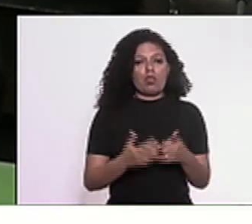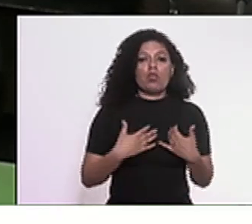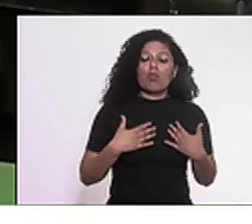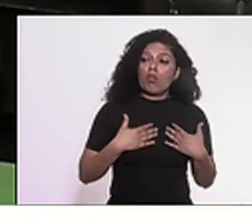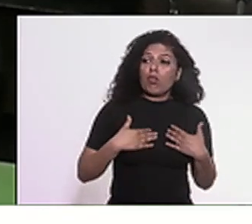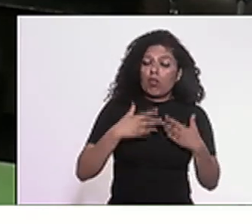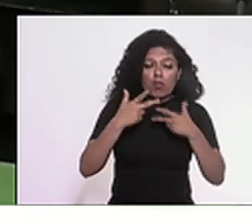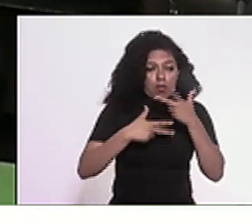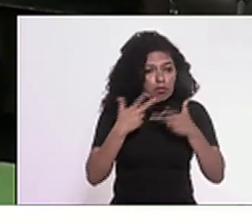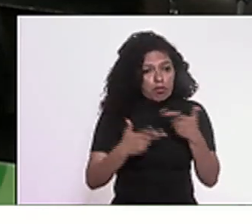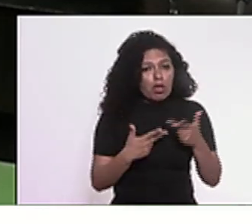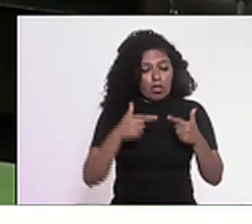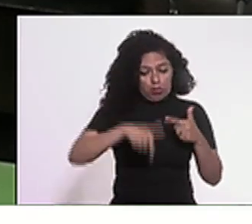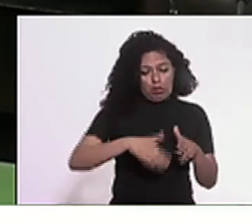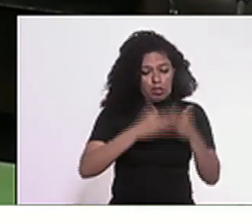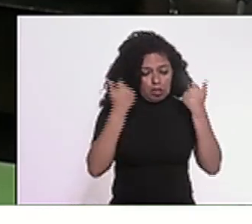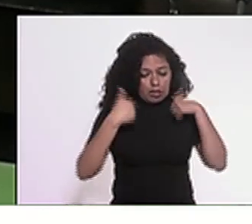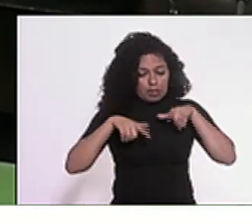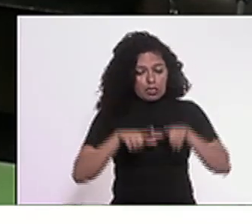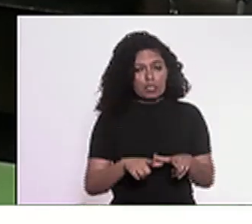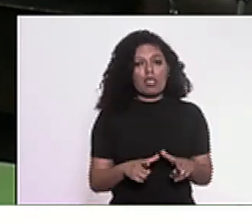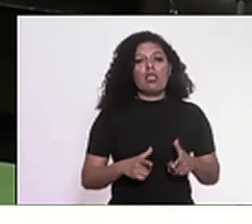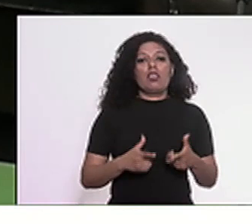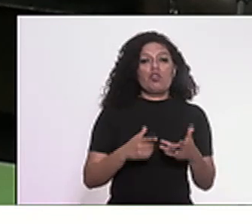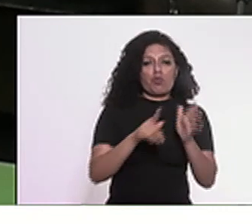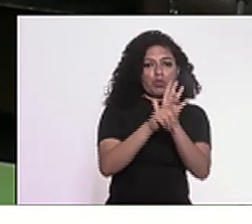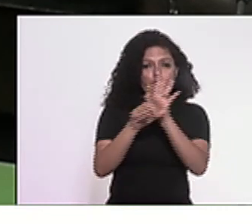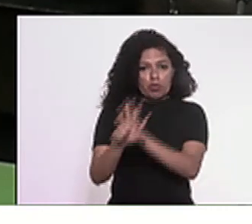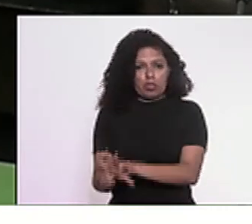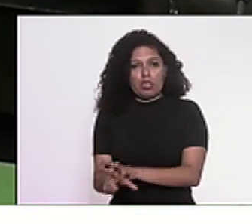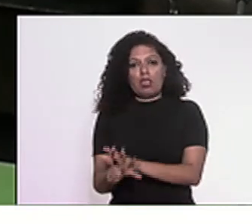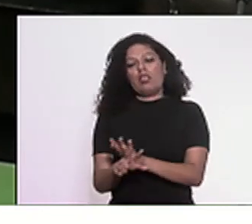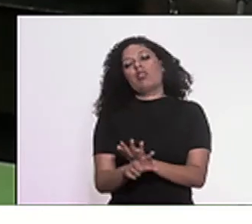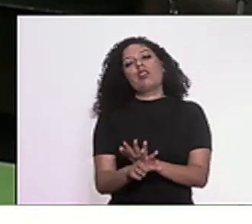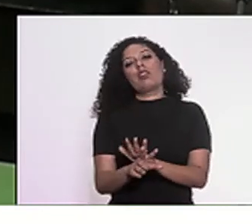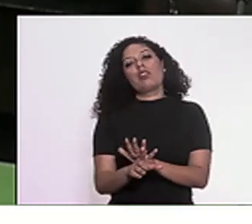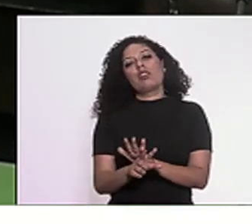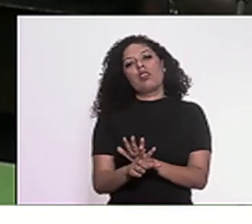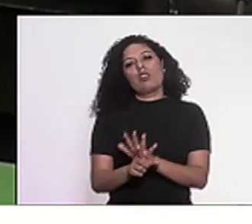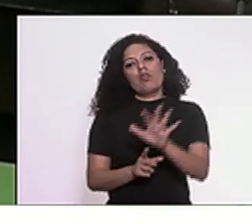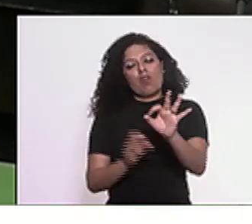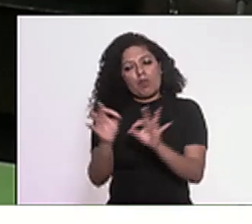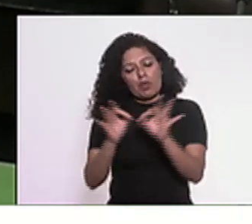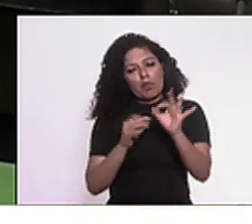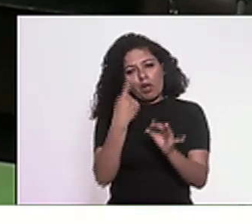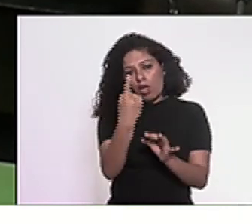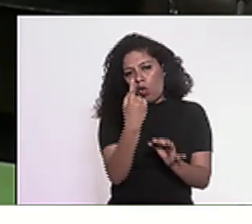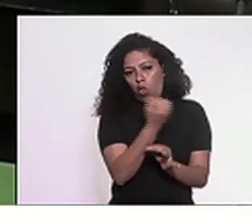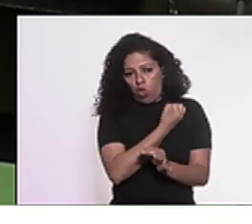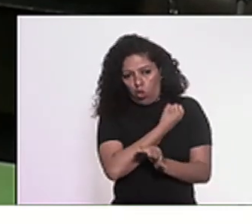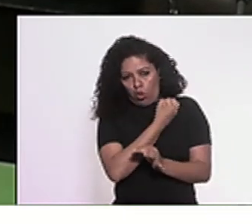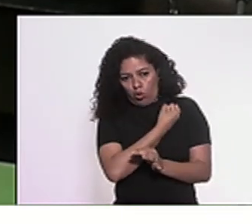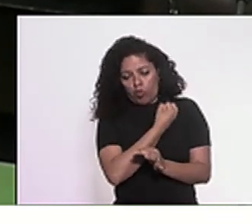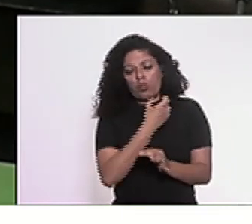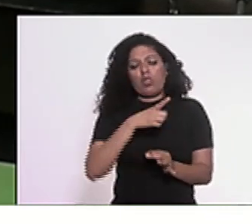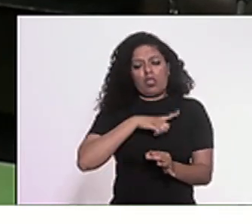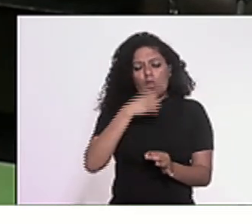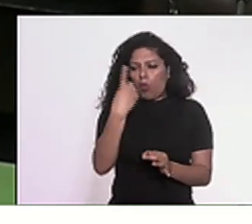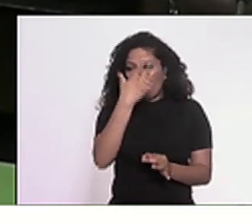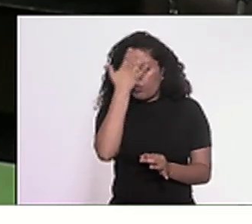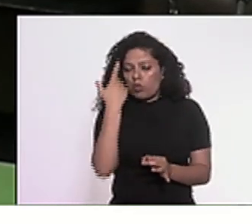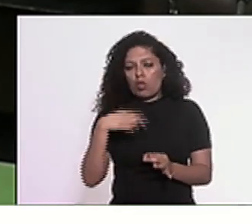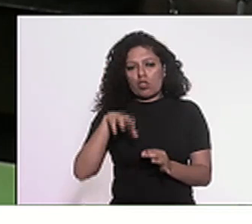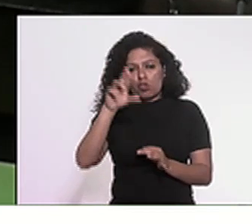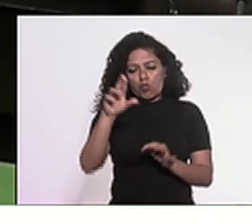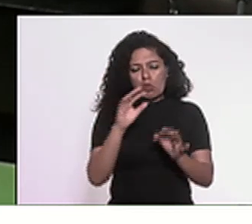que a Alerj vai disponibilizar, já pelo projeto a Alerj vai disponibilizar um número, terá um atendimento, terá